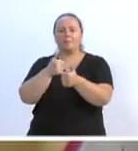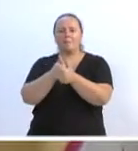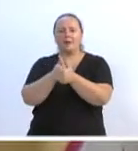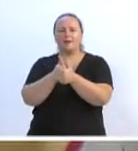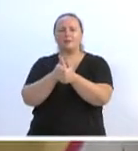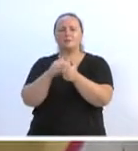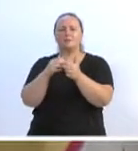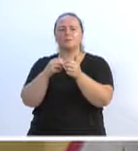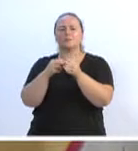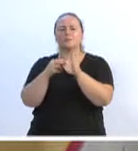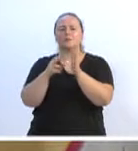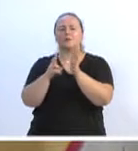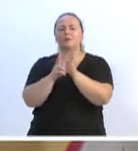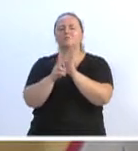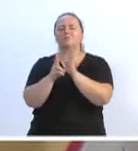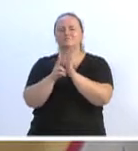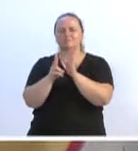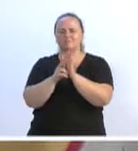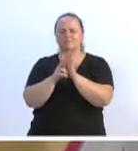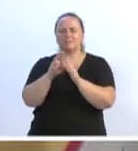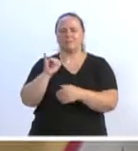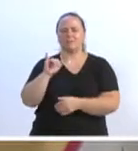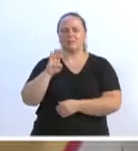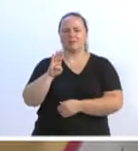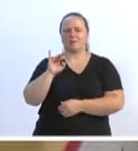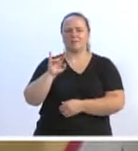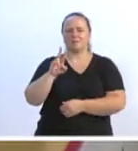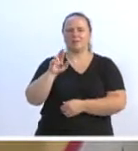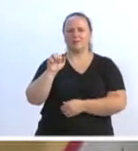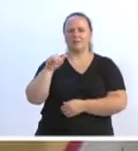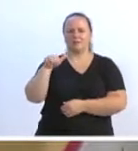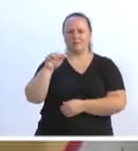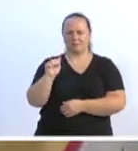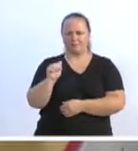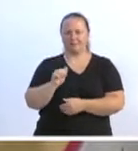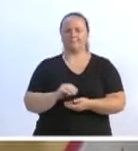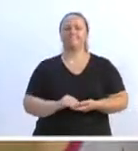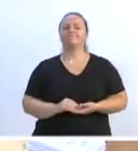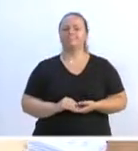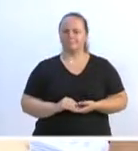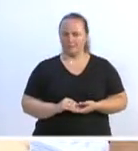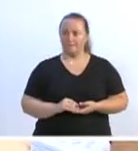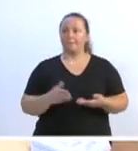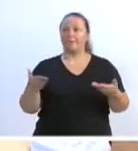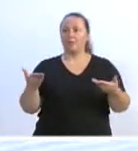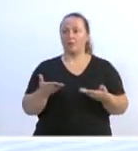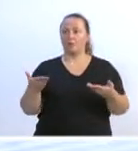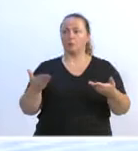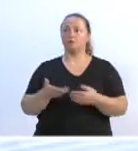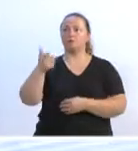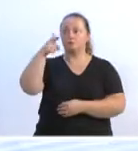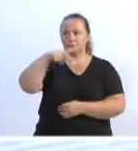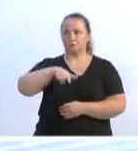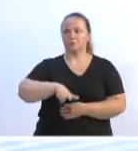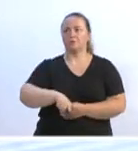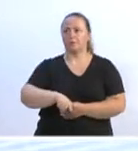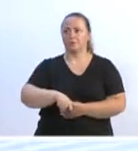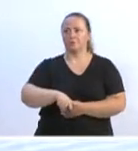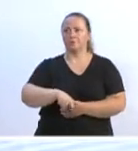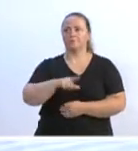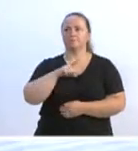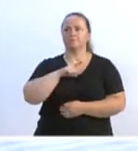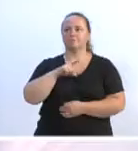tive hoje a visita aqui na câmara de vereadores de uma comitiva indígena capitaneado pelo vereador hélio